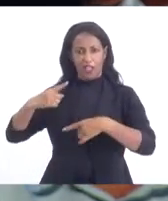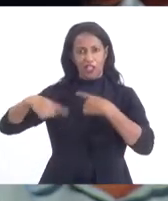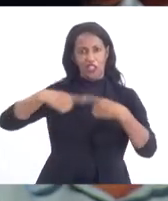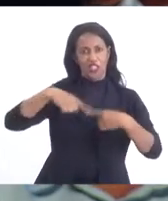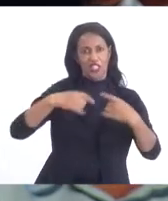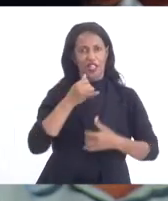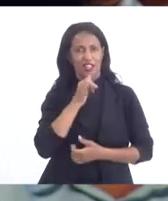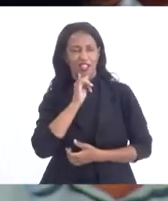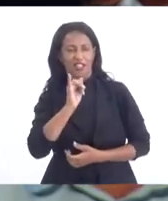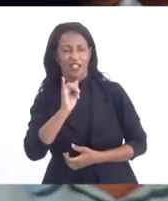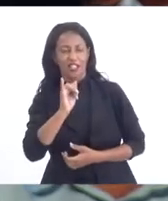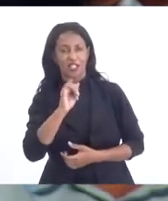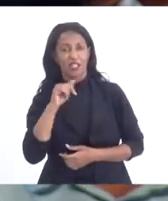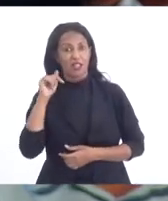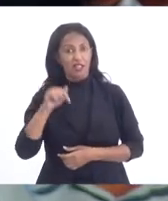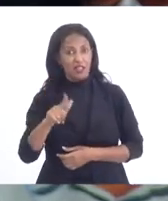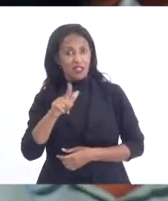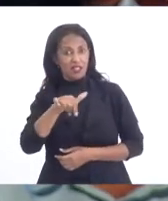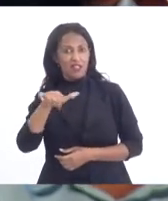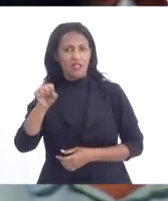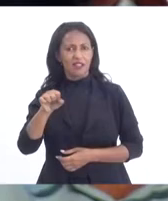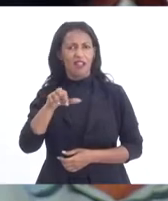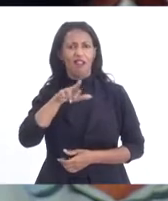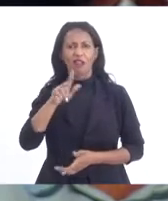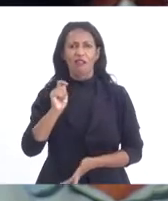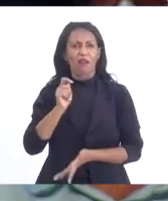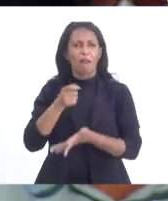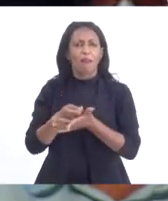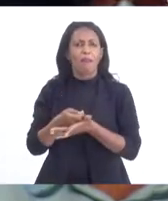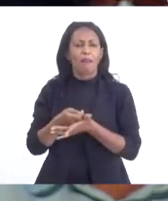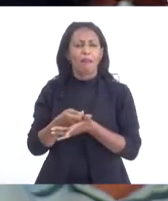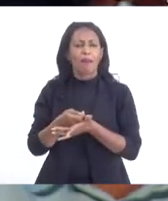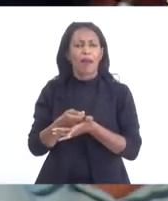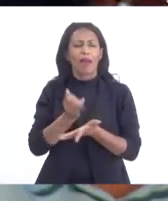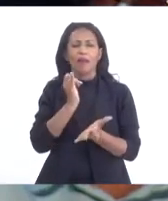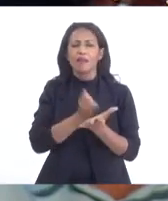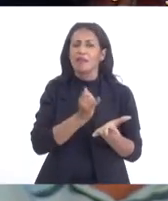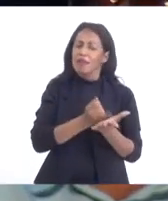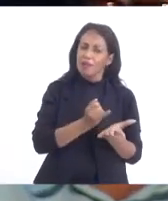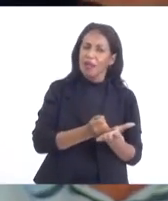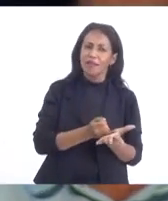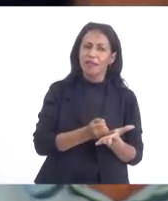elétrica, esse gás não vai pagar tão pouco o ICMS.